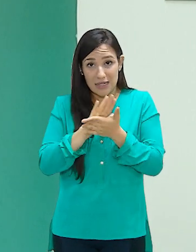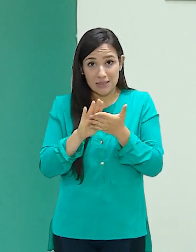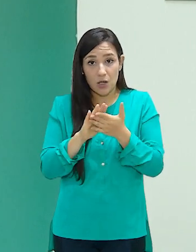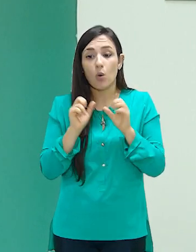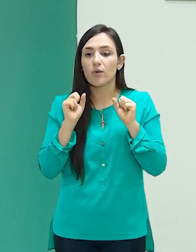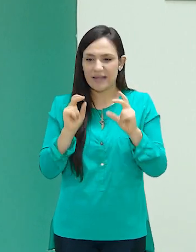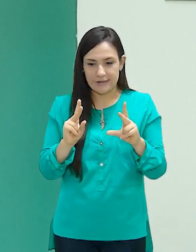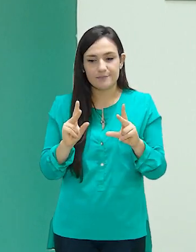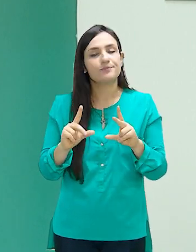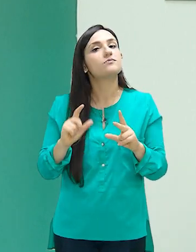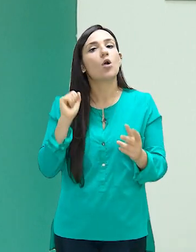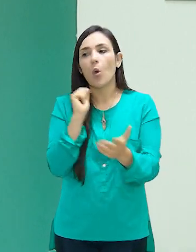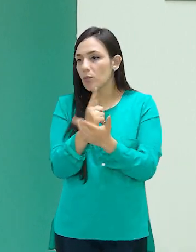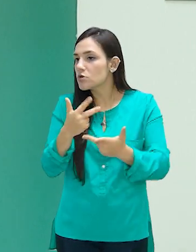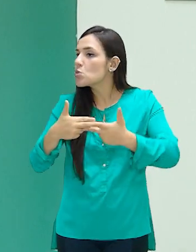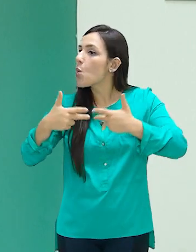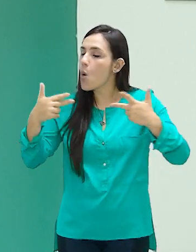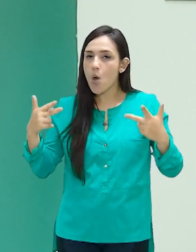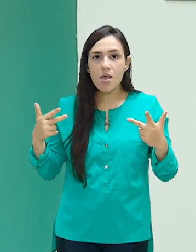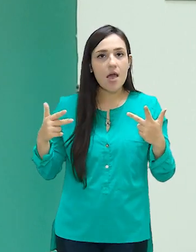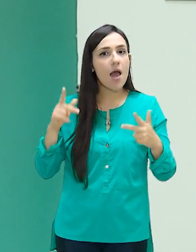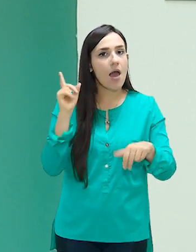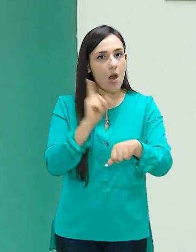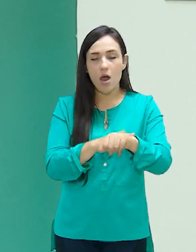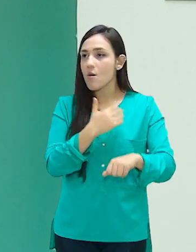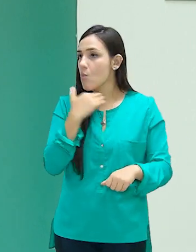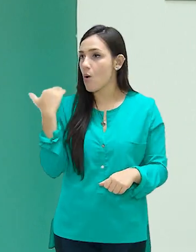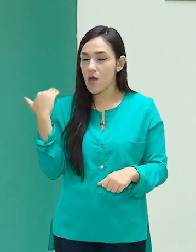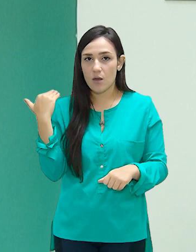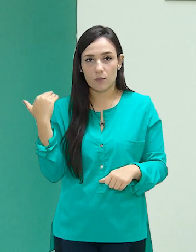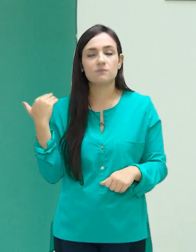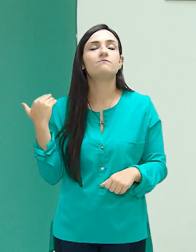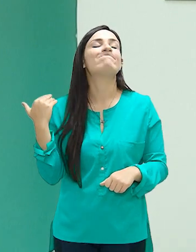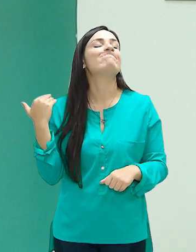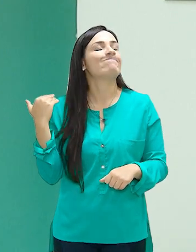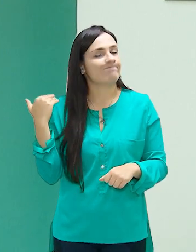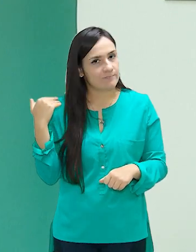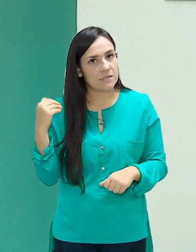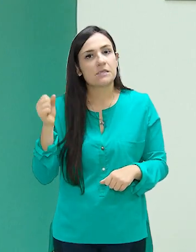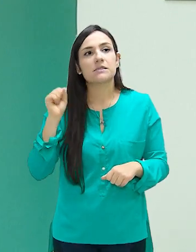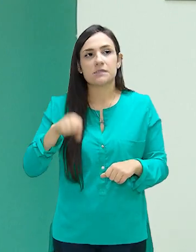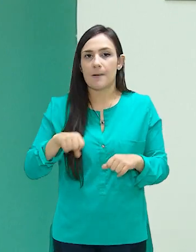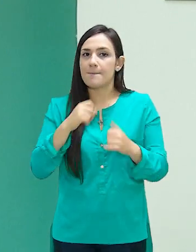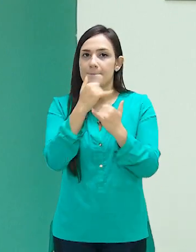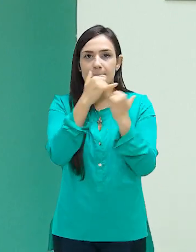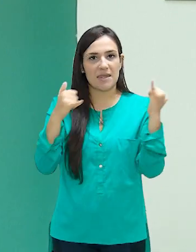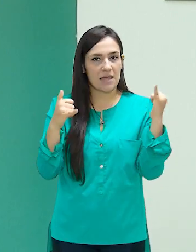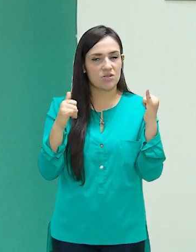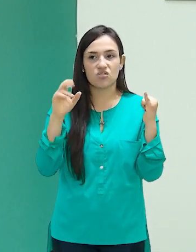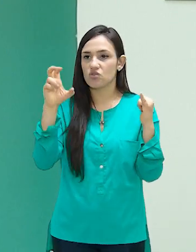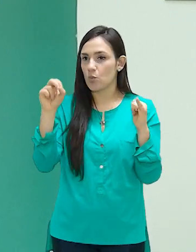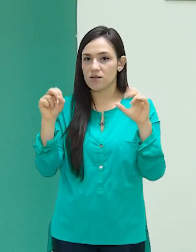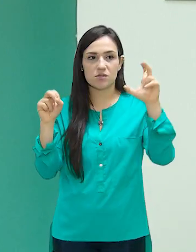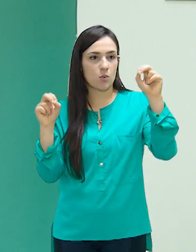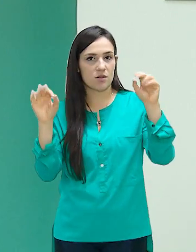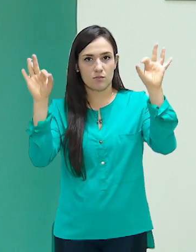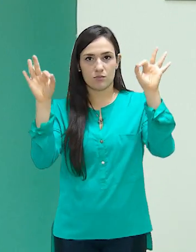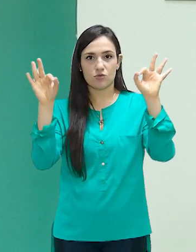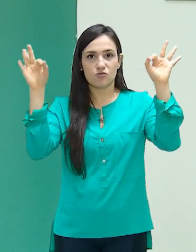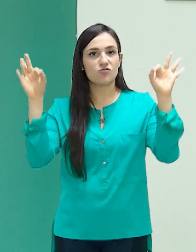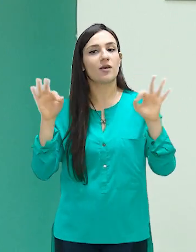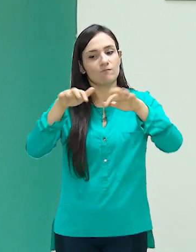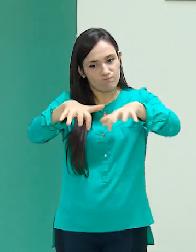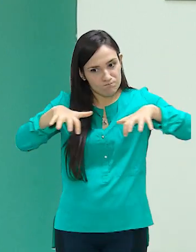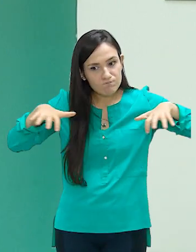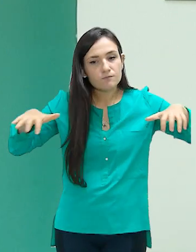meeiro. E, nesse momento que nós estamos vivendo, aumentou muito as mortes, né? E,